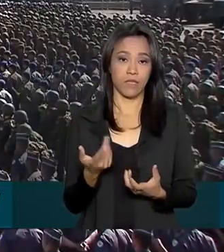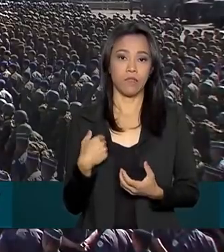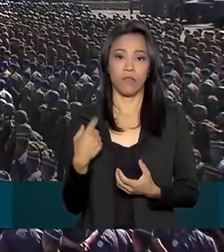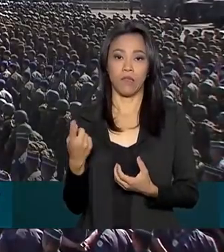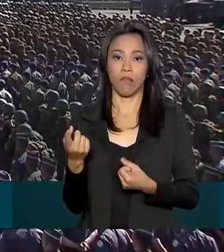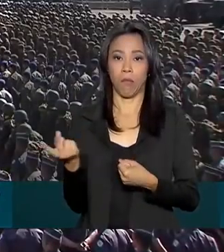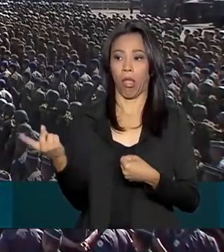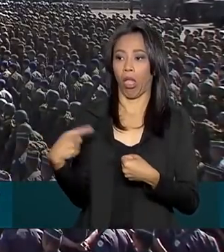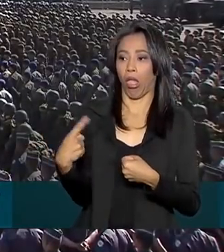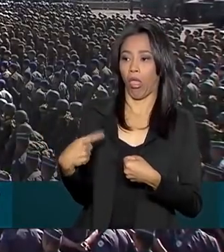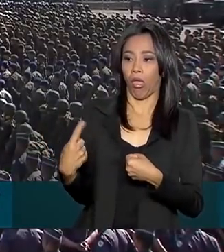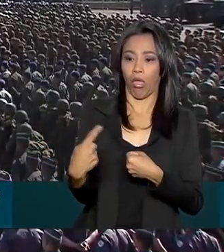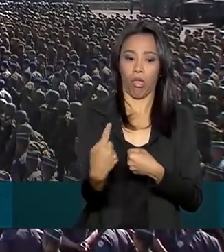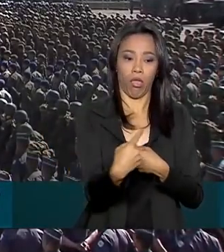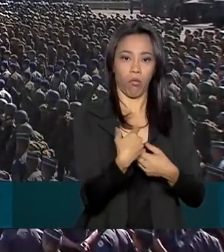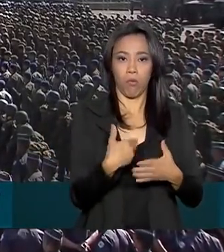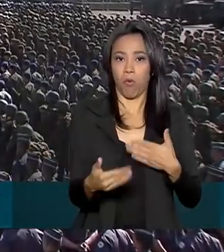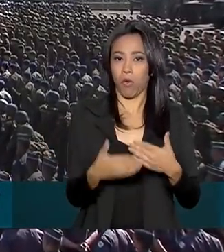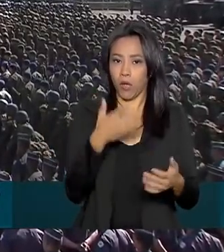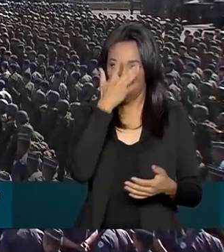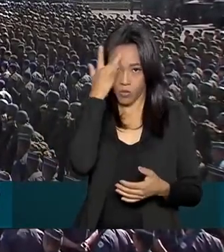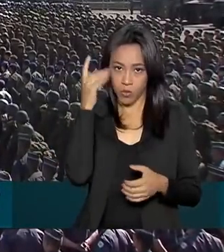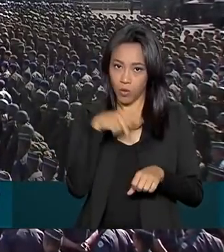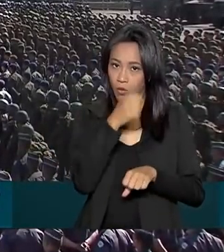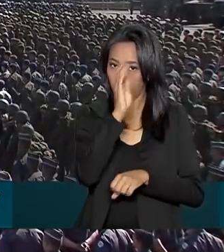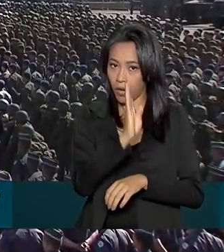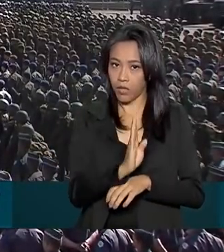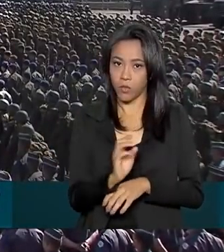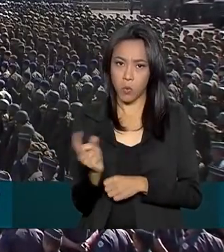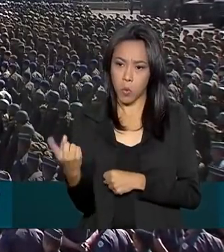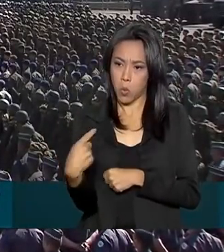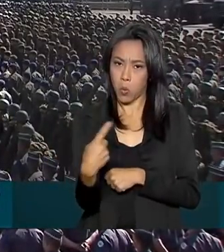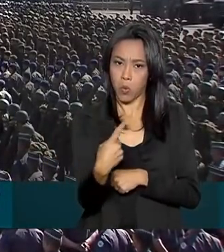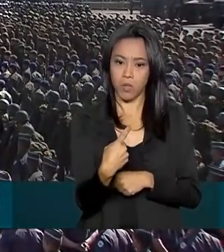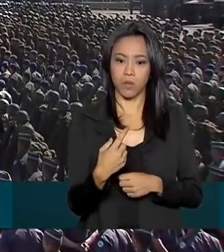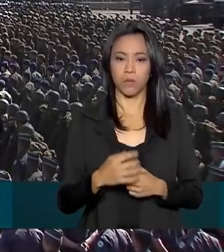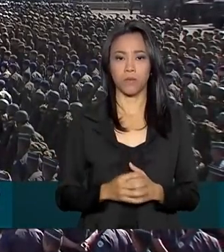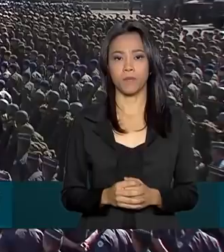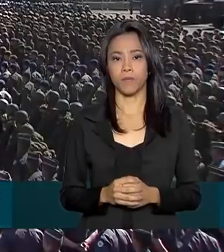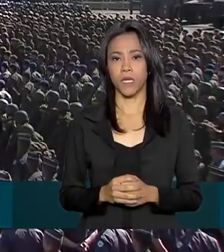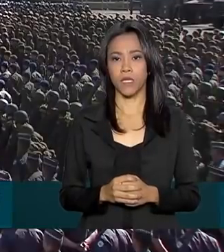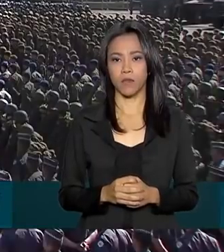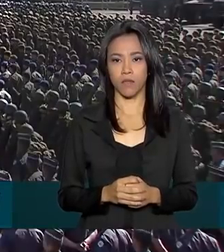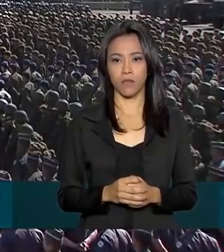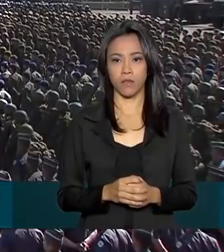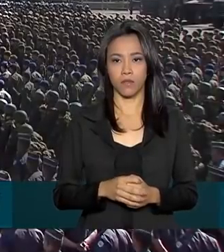que seja. Os frutos dessa viagem